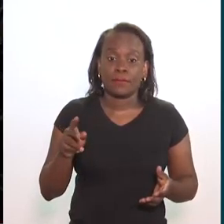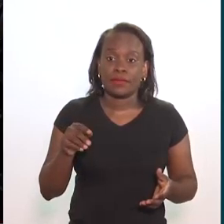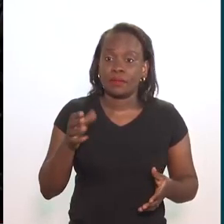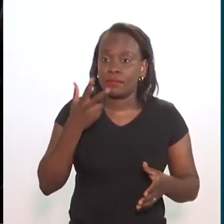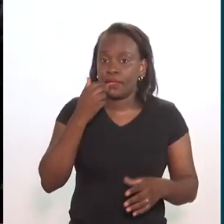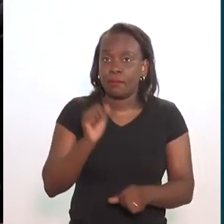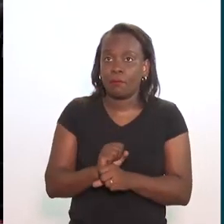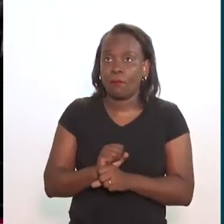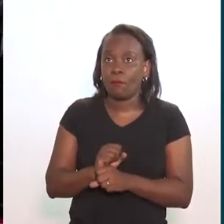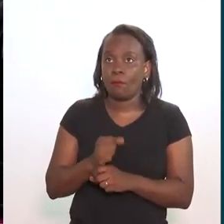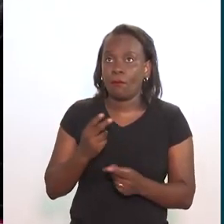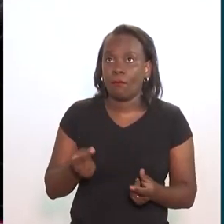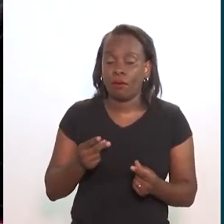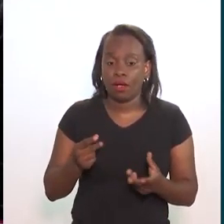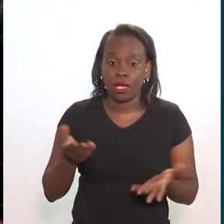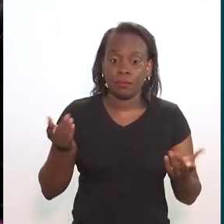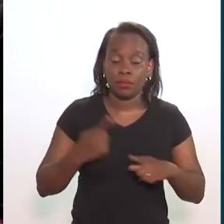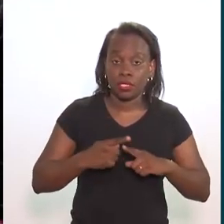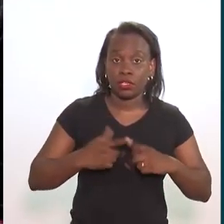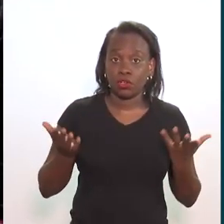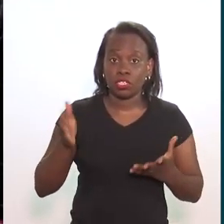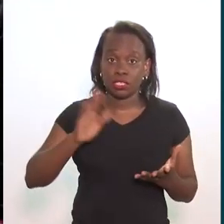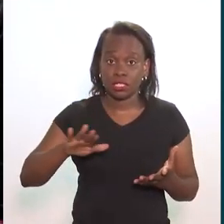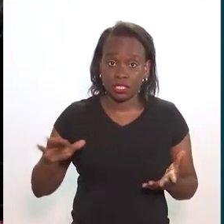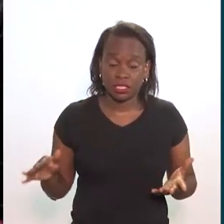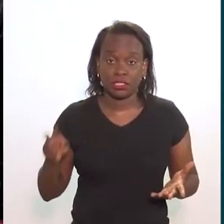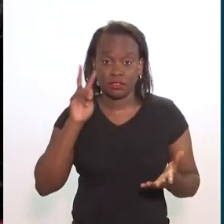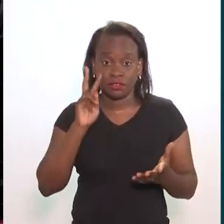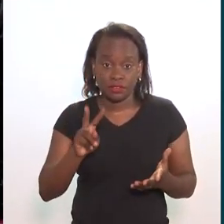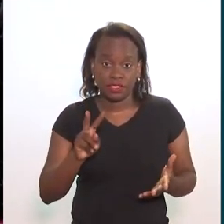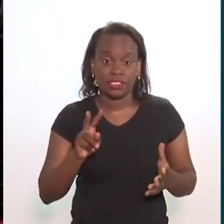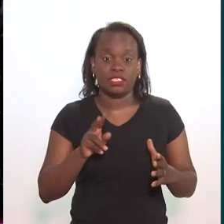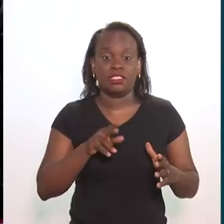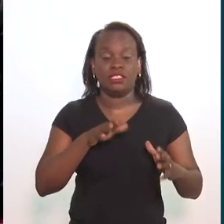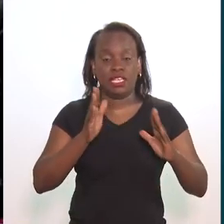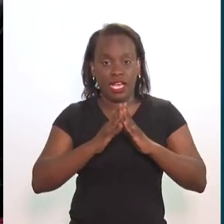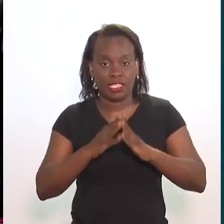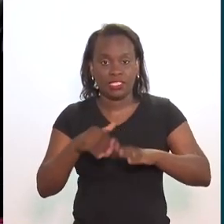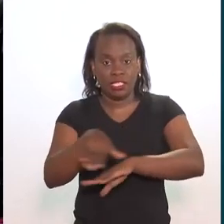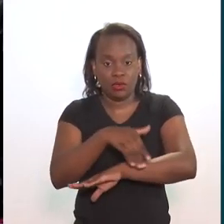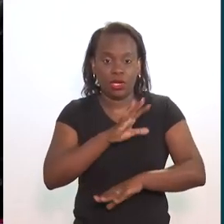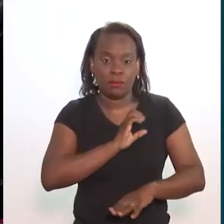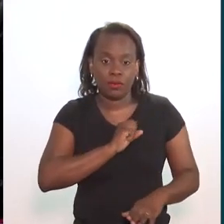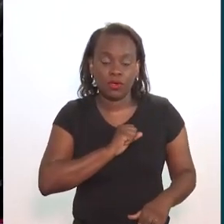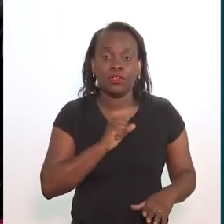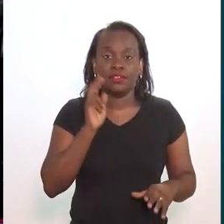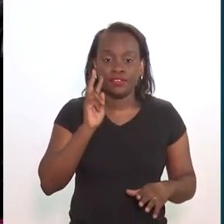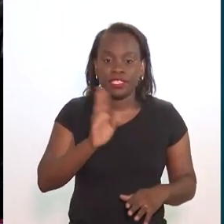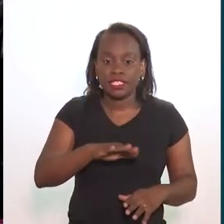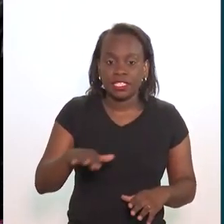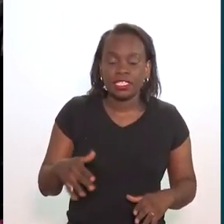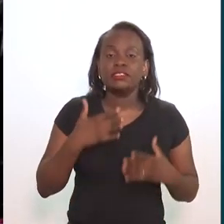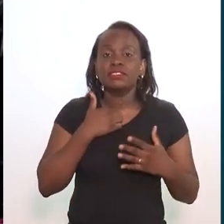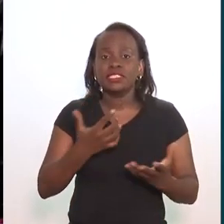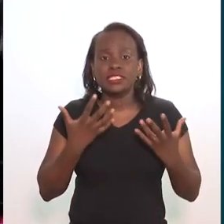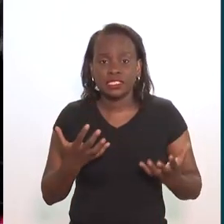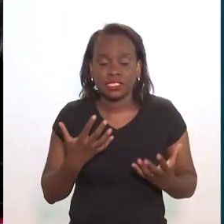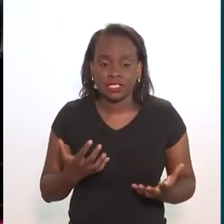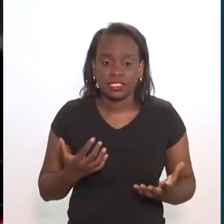nessa ociosidade toda que a criança hoje vendo, bota a casa da rua do amor, hoje vendo a